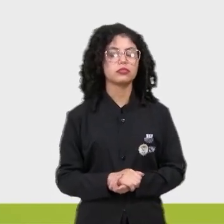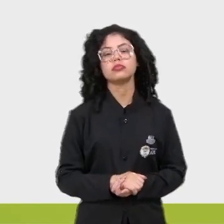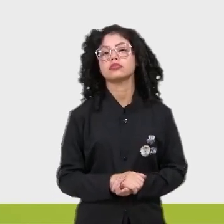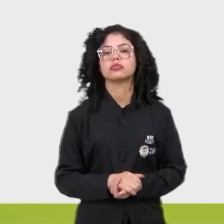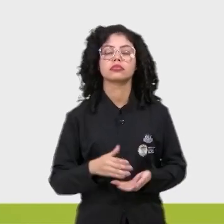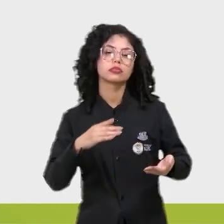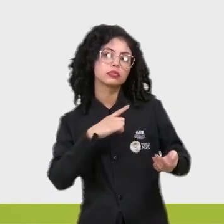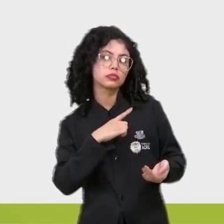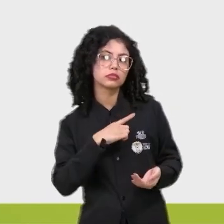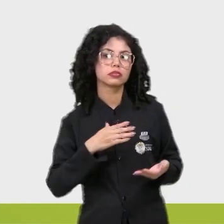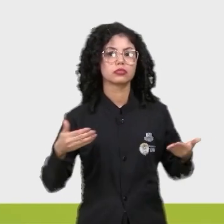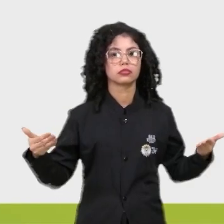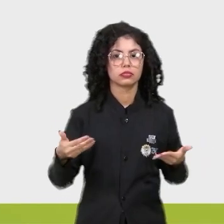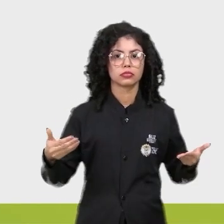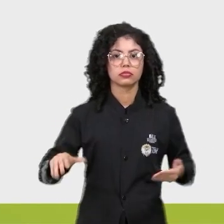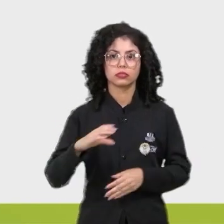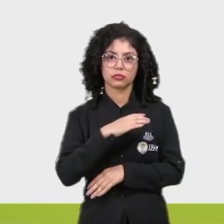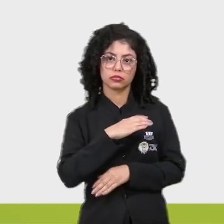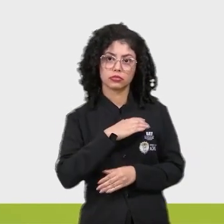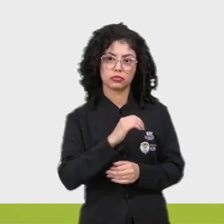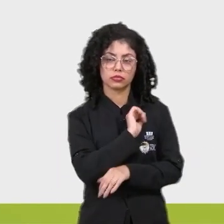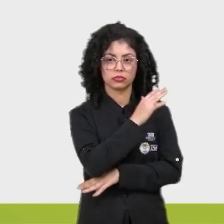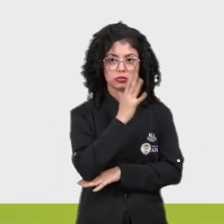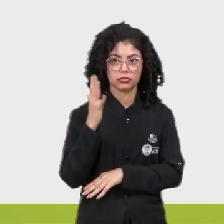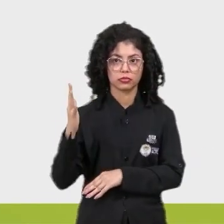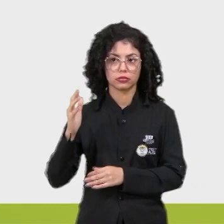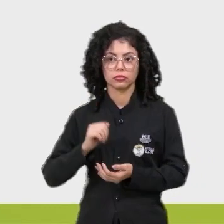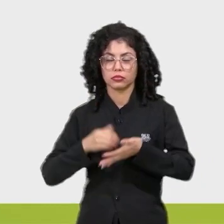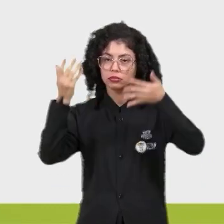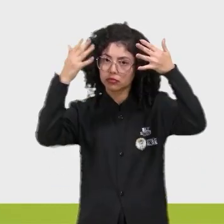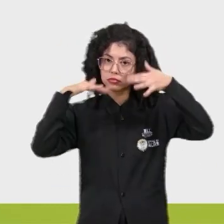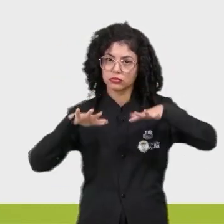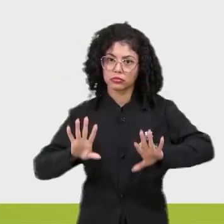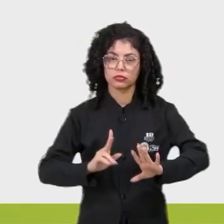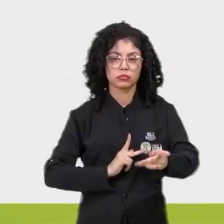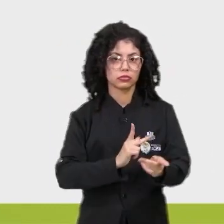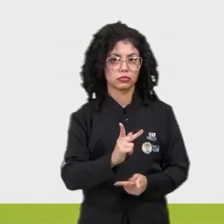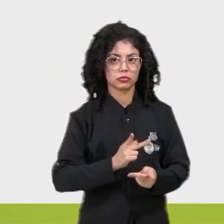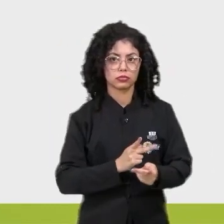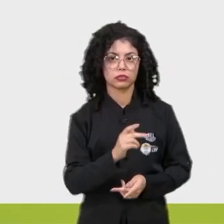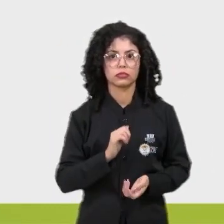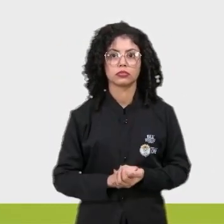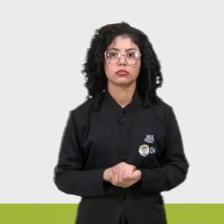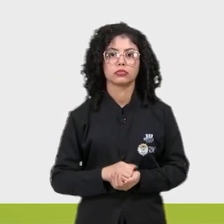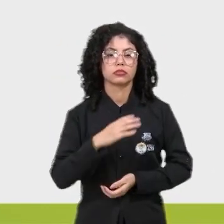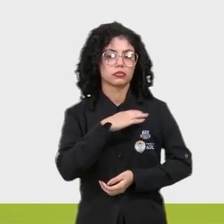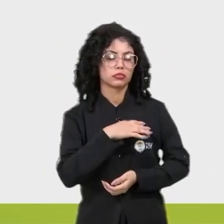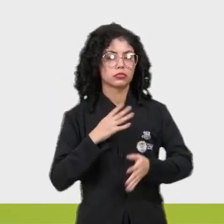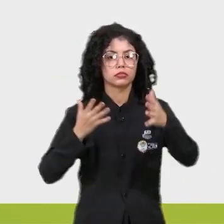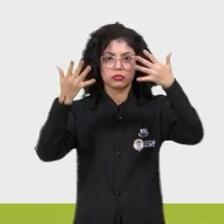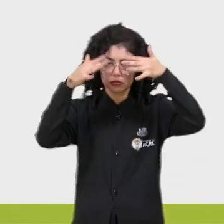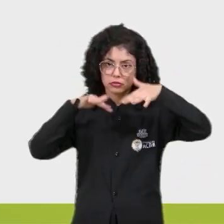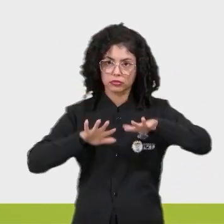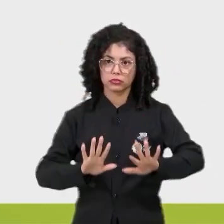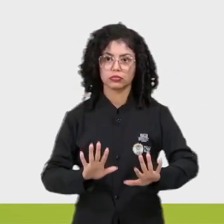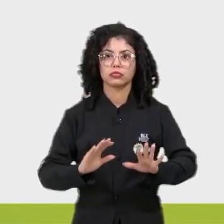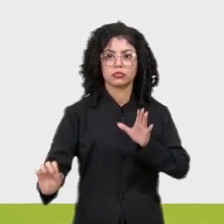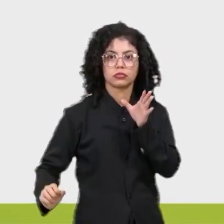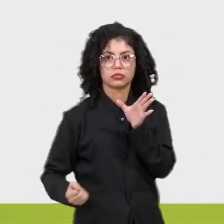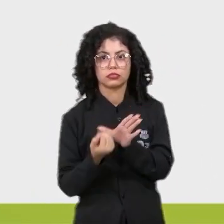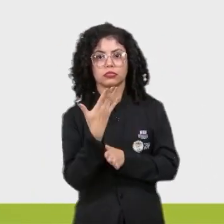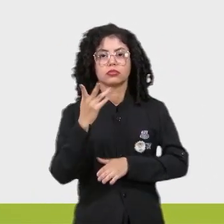E nós temos aí as cidades naturais e temos as cidades planejadas. Então, as cidades naturais são aquelas que